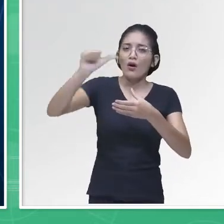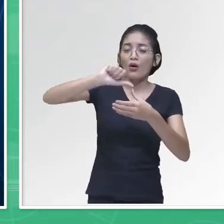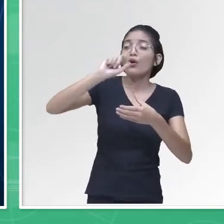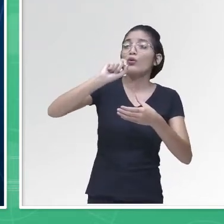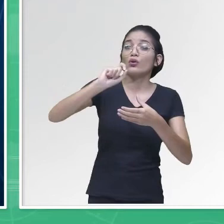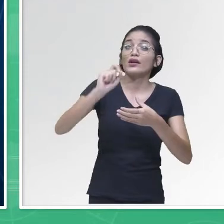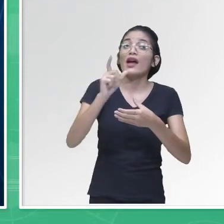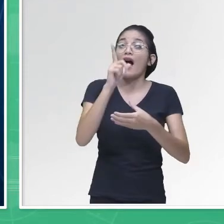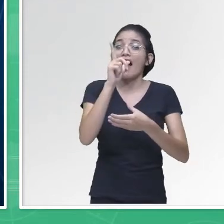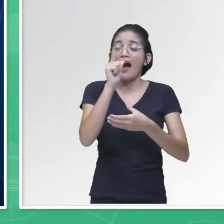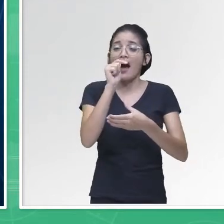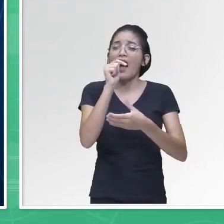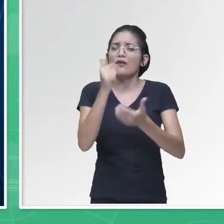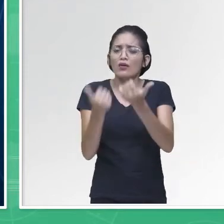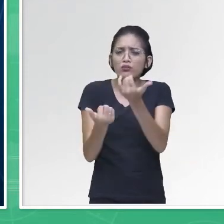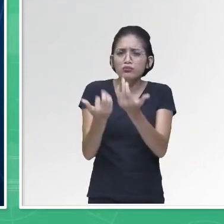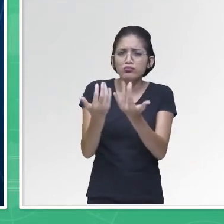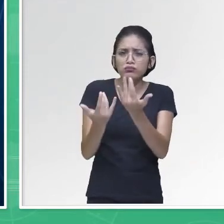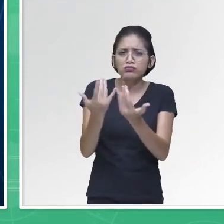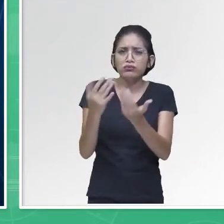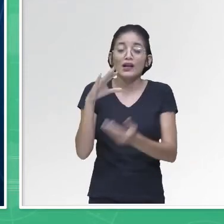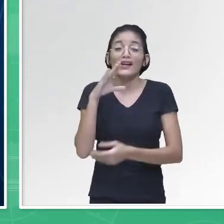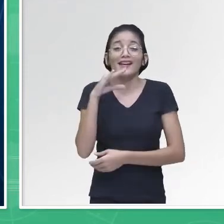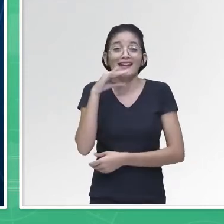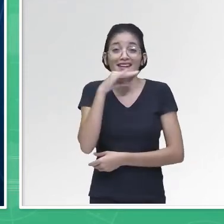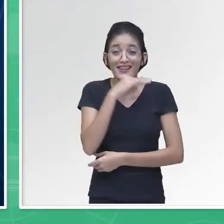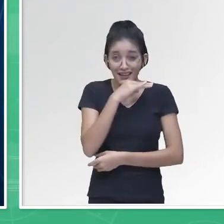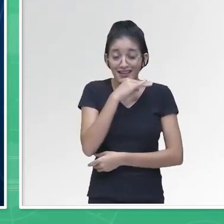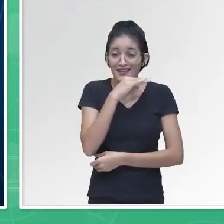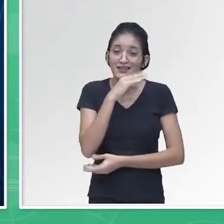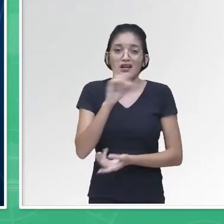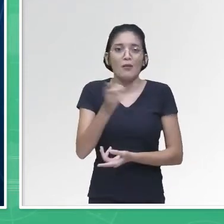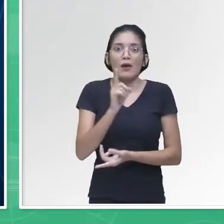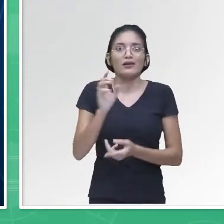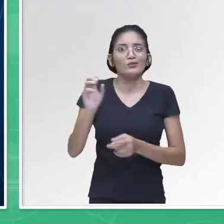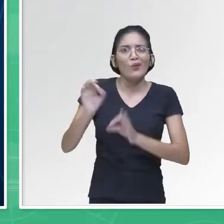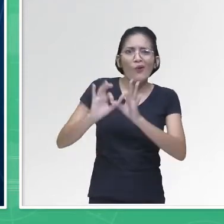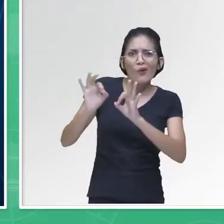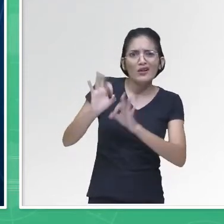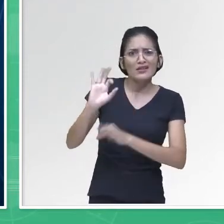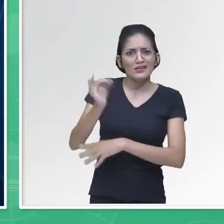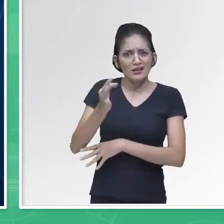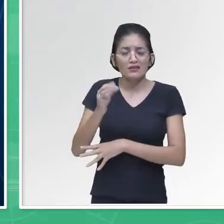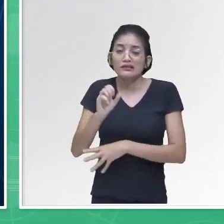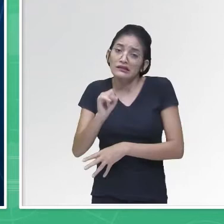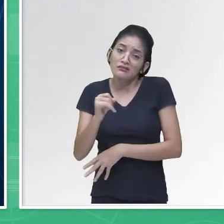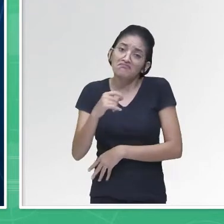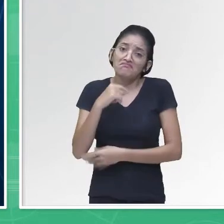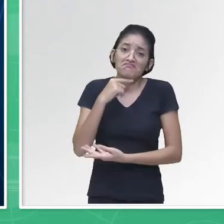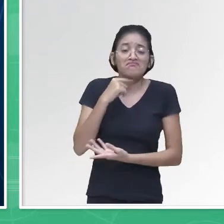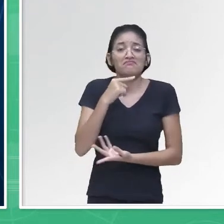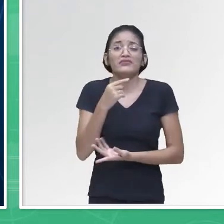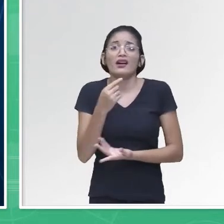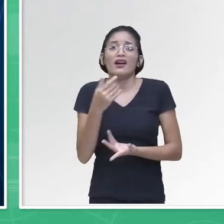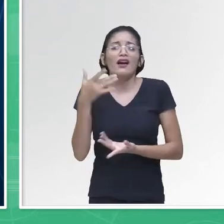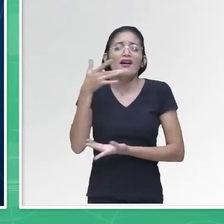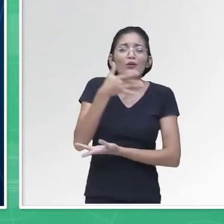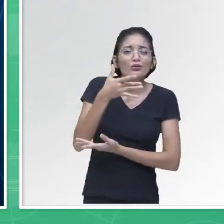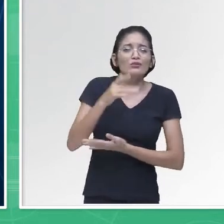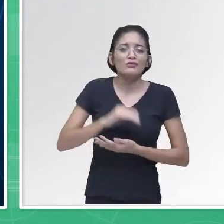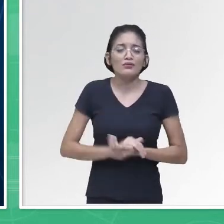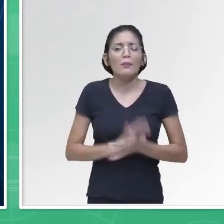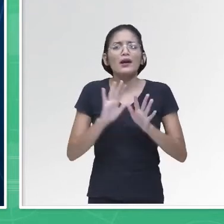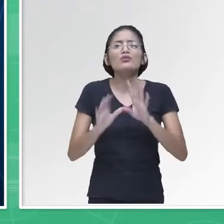é dessa forma que a gente prepara o café solúvel, senão ele não vai ficar com um gosto bem legal não, tá? Como é que a